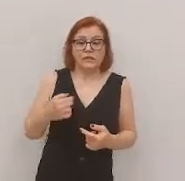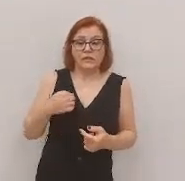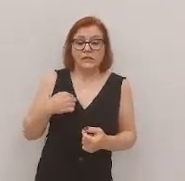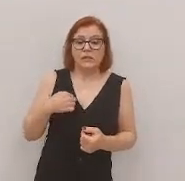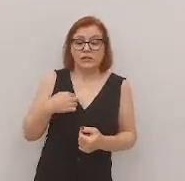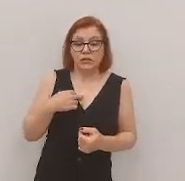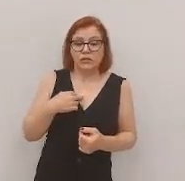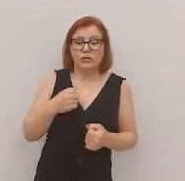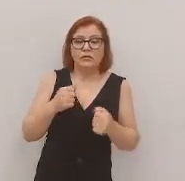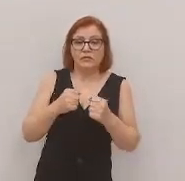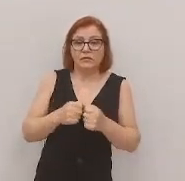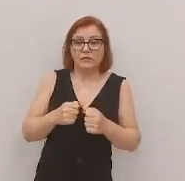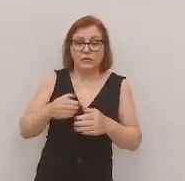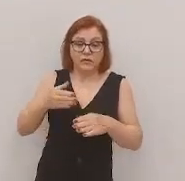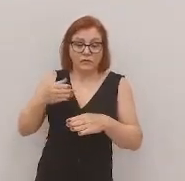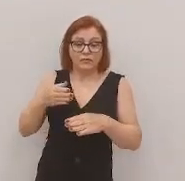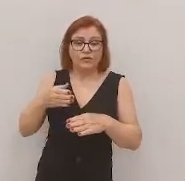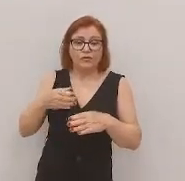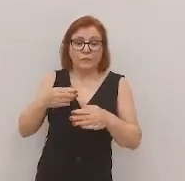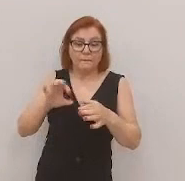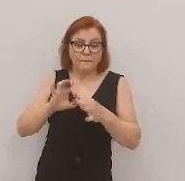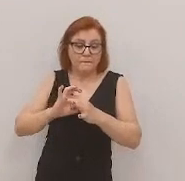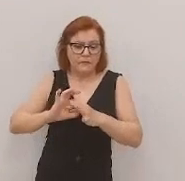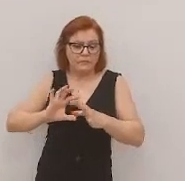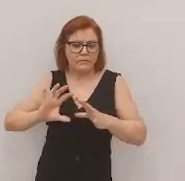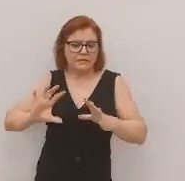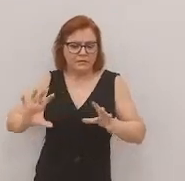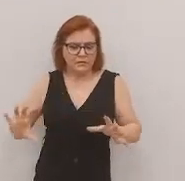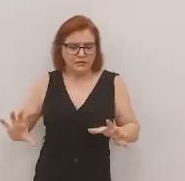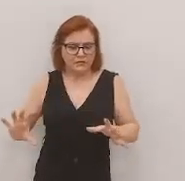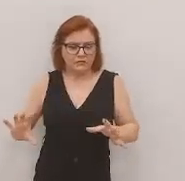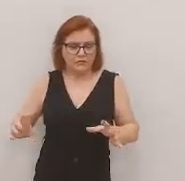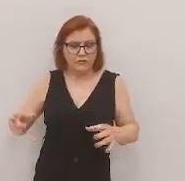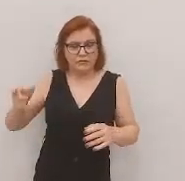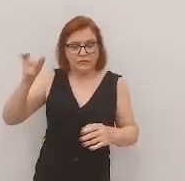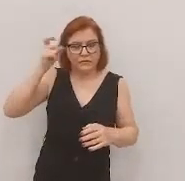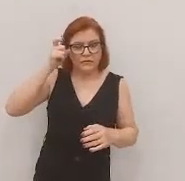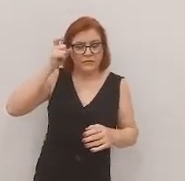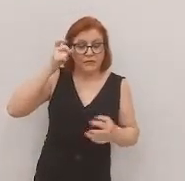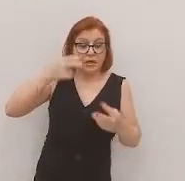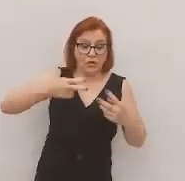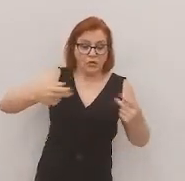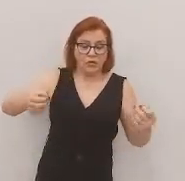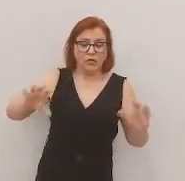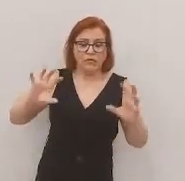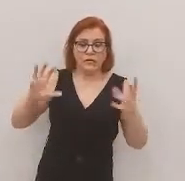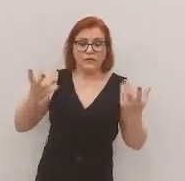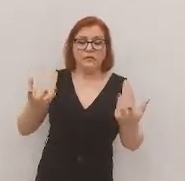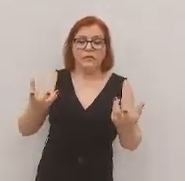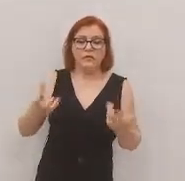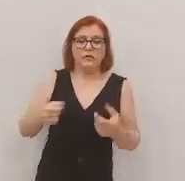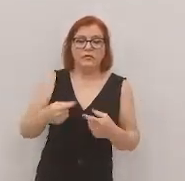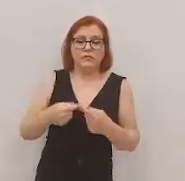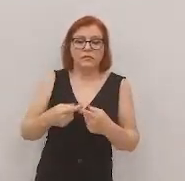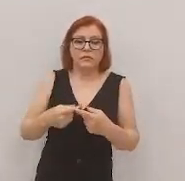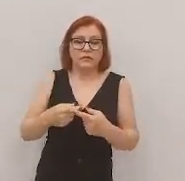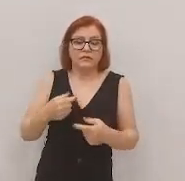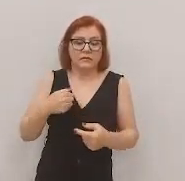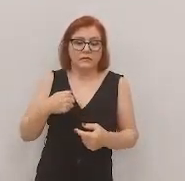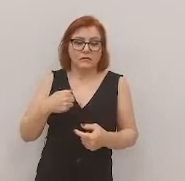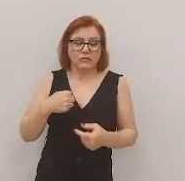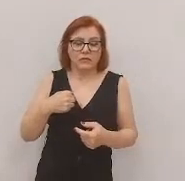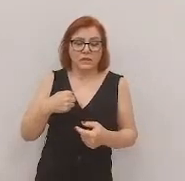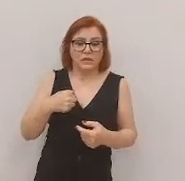não podemos ter brechas. Ó Senhor Jesus.